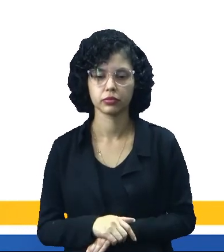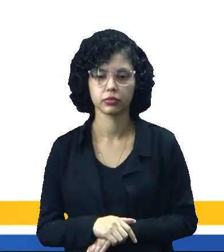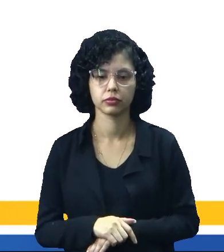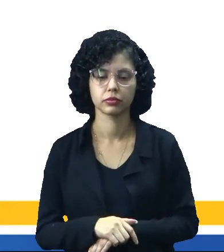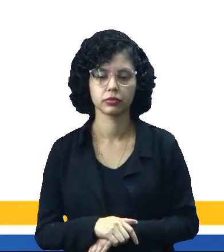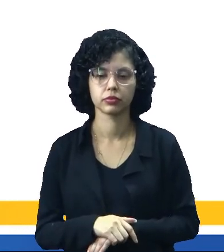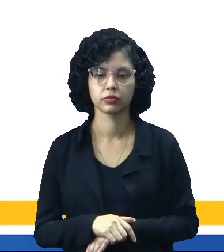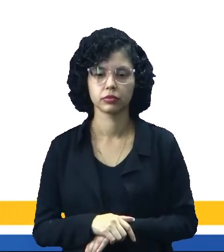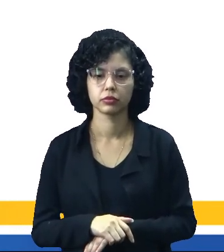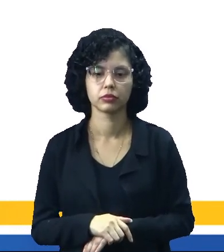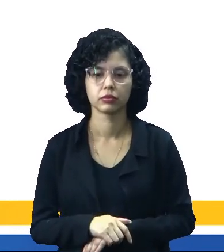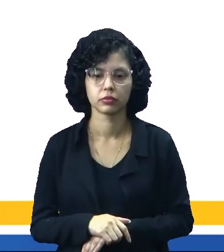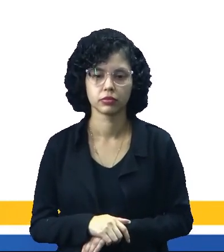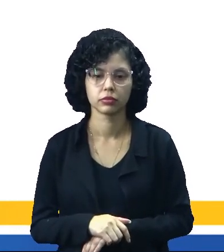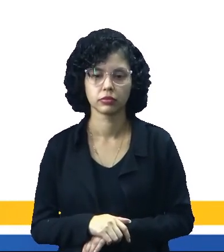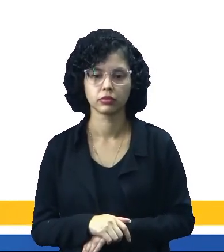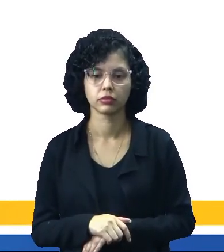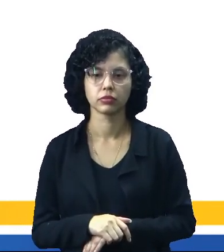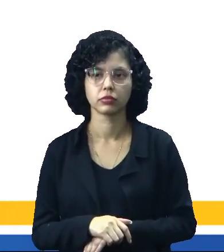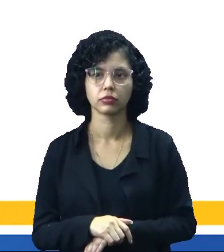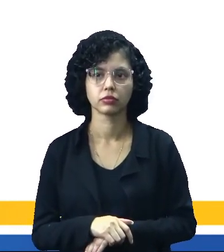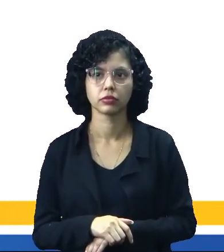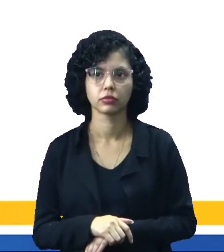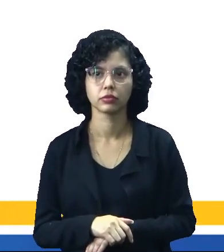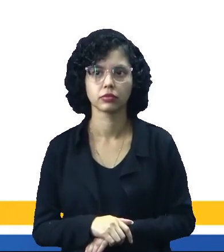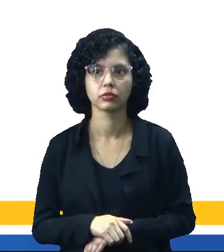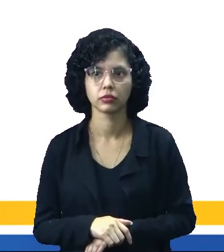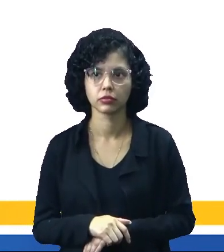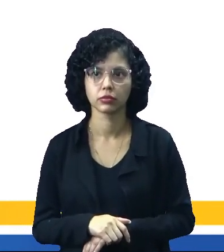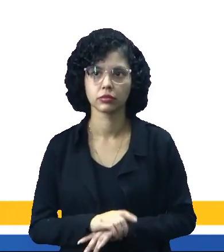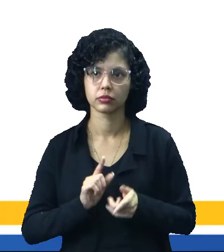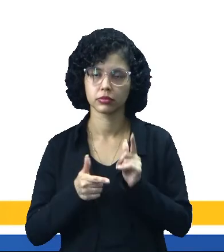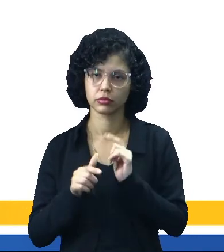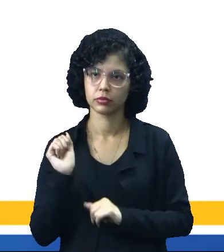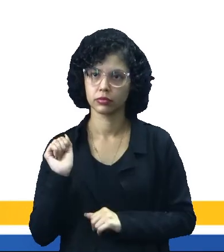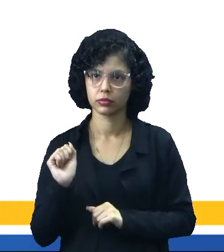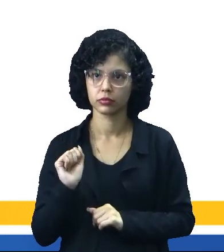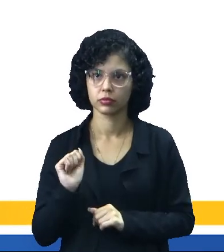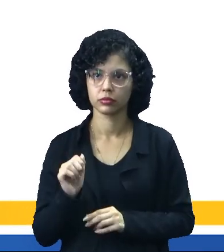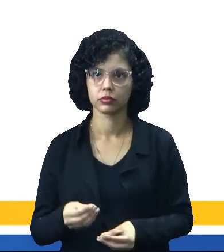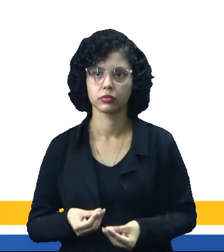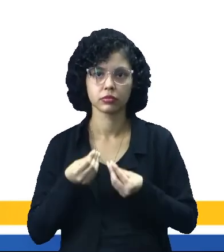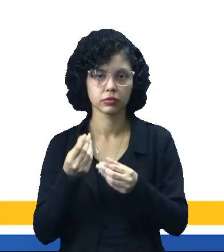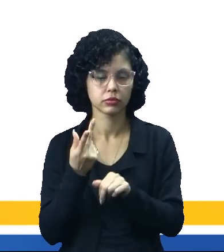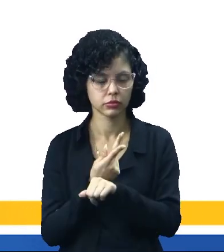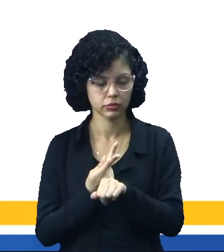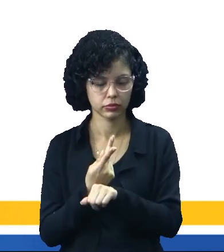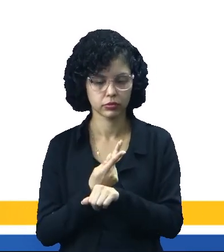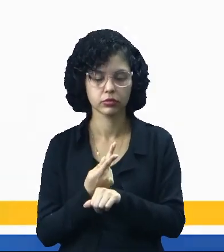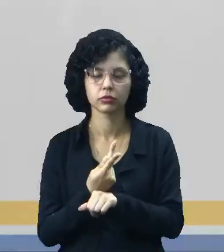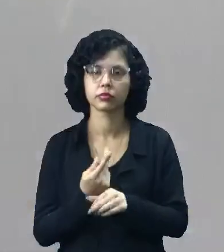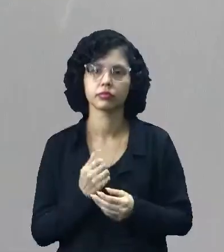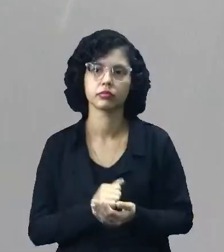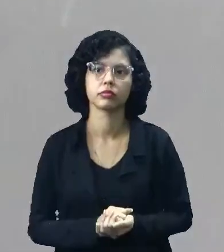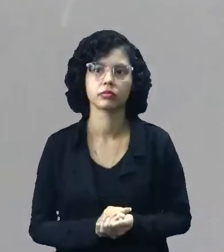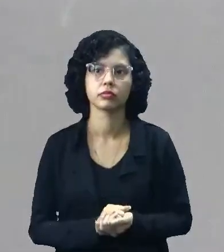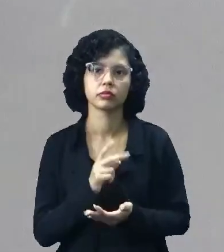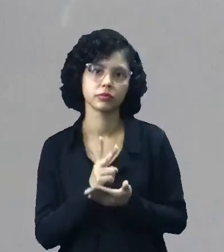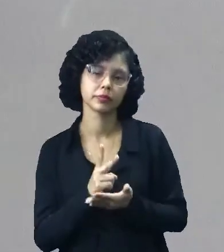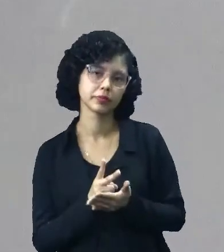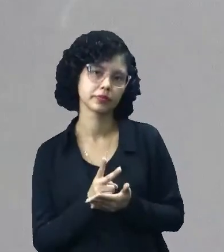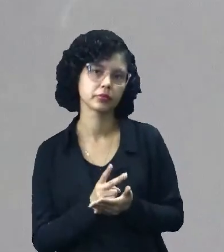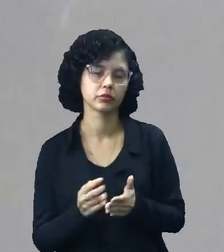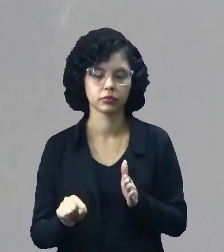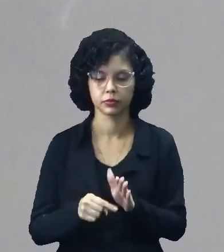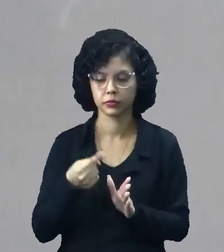retorno. A resposta correta é a lei da oferta e da procura, né? Como a gente falou, a